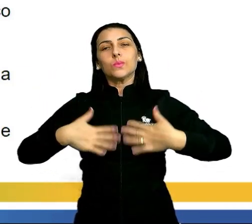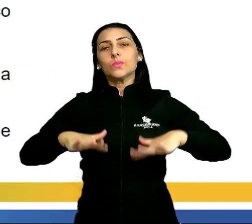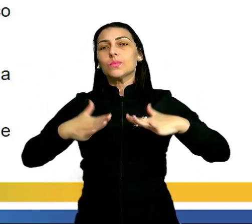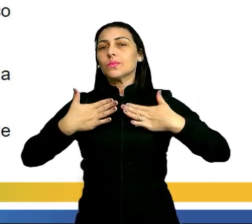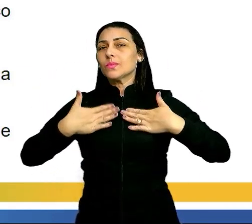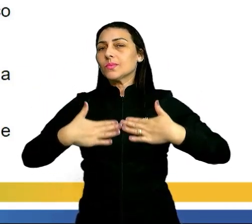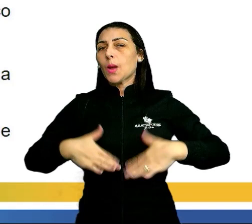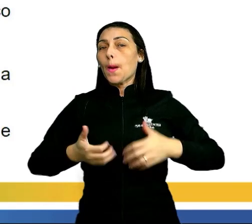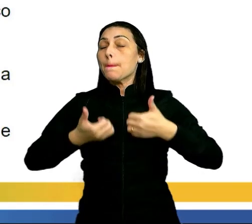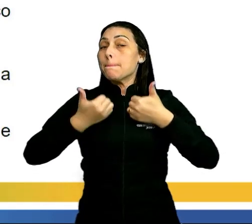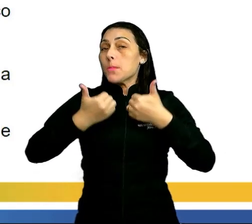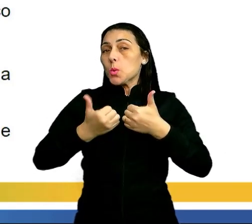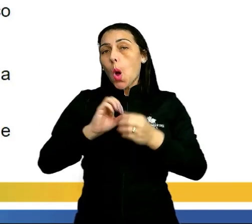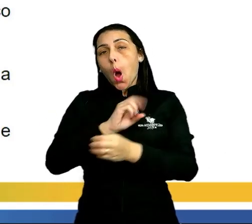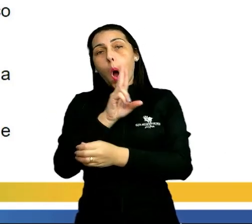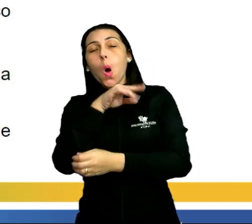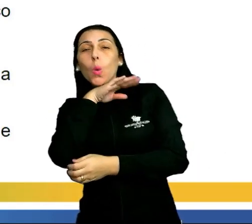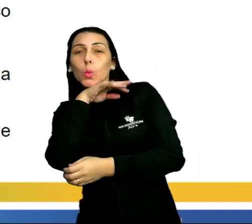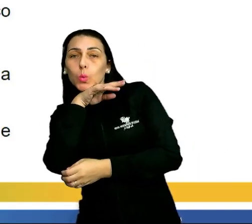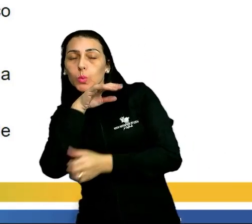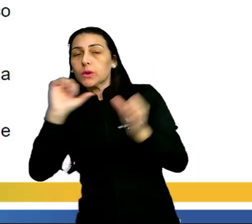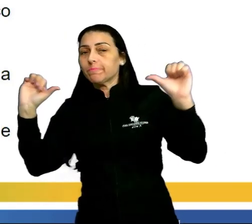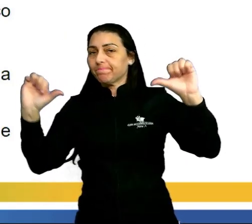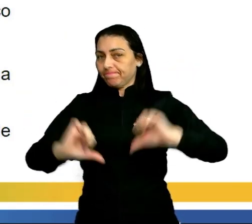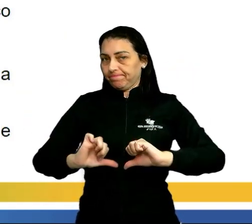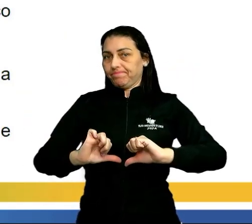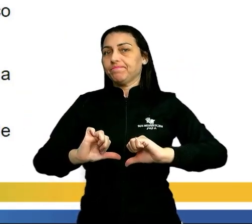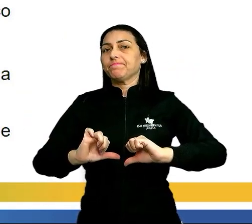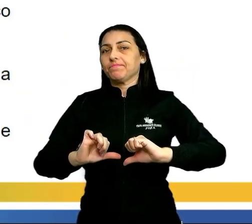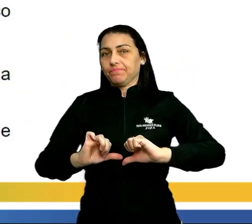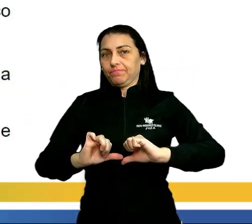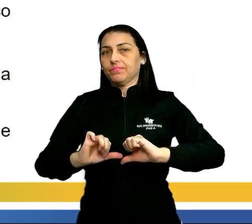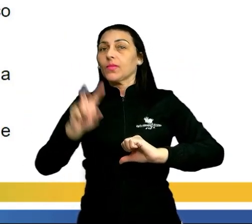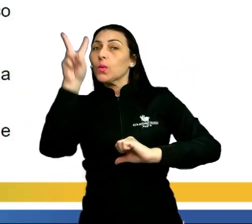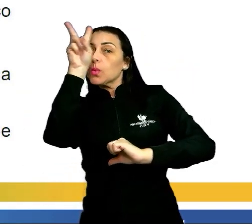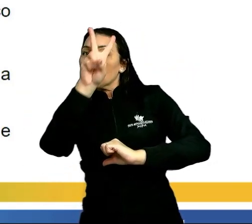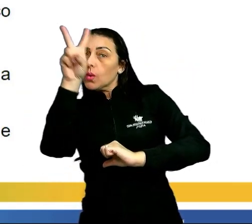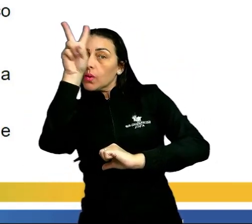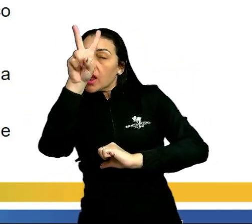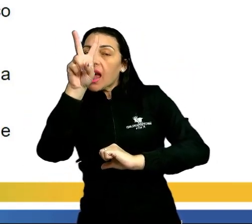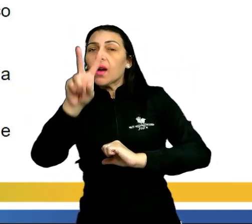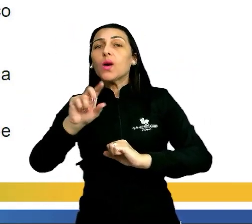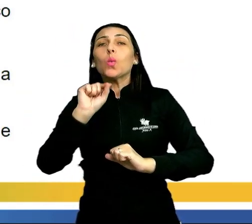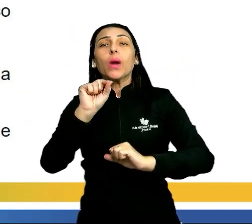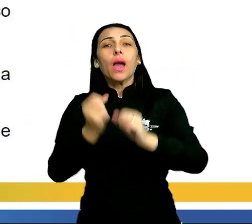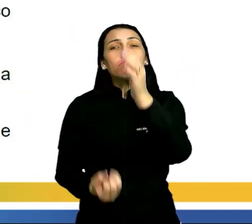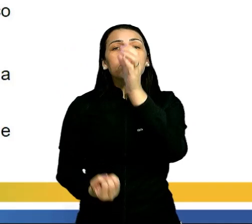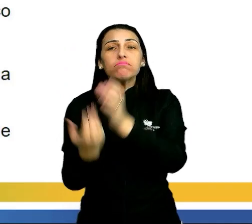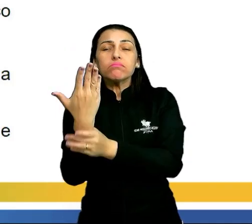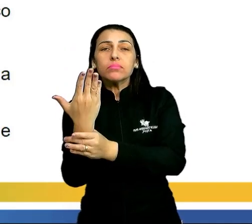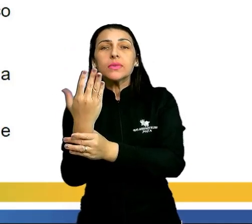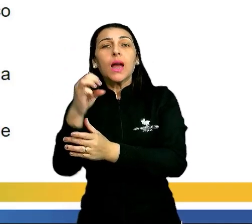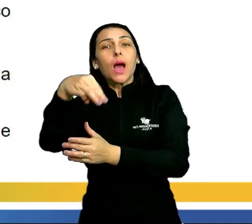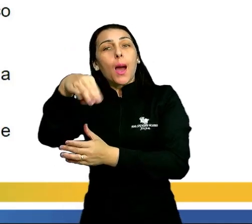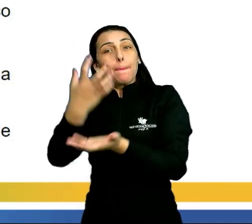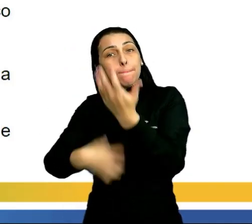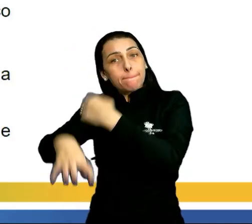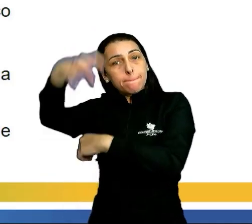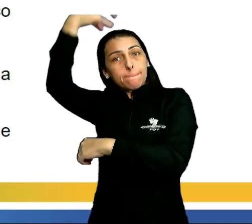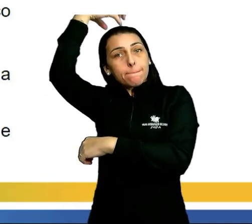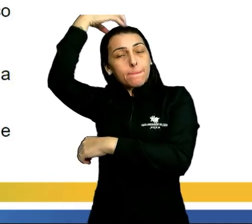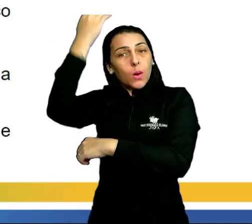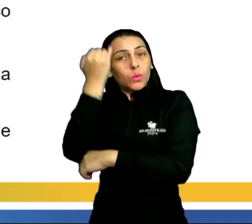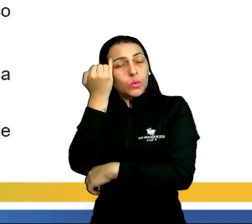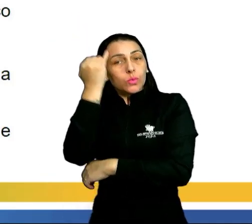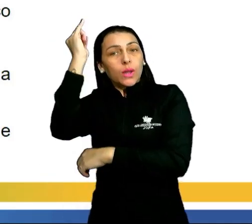sendo coisa positiva ou sendo coisa negativa, não é? O estoicismo, de certo modo, ele vai dar origem ao monarquismo, aquela